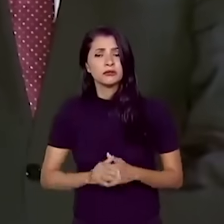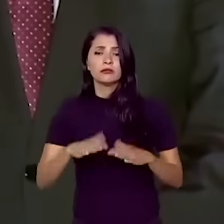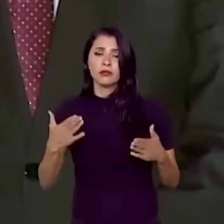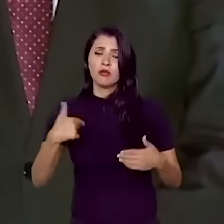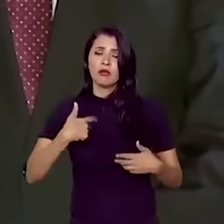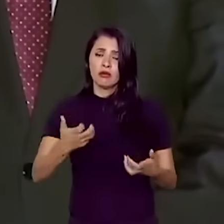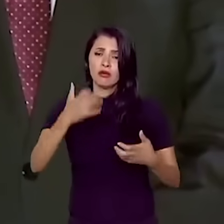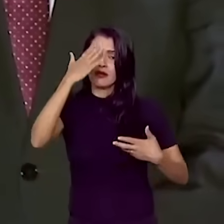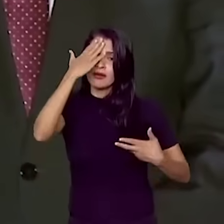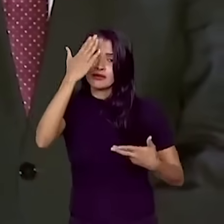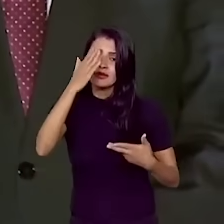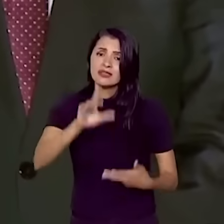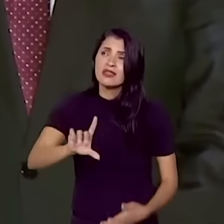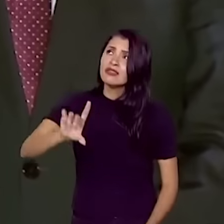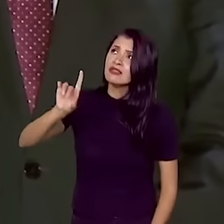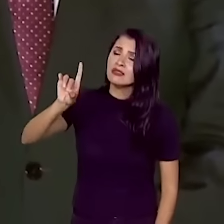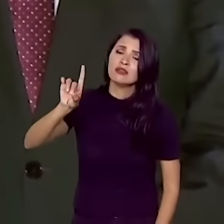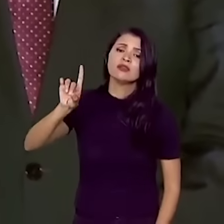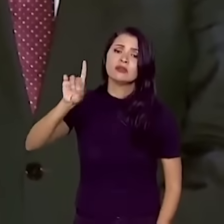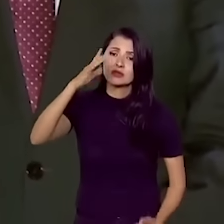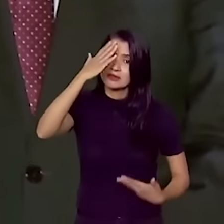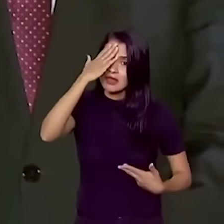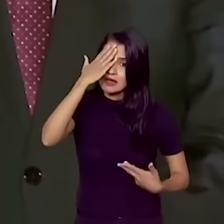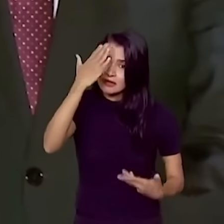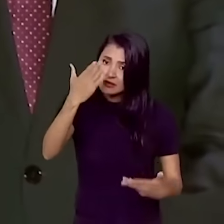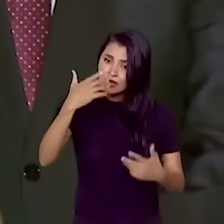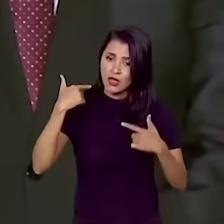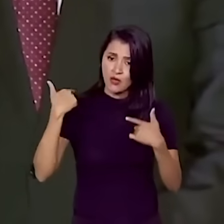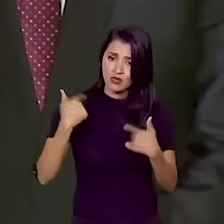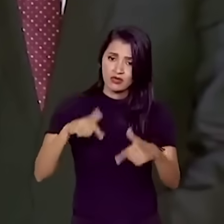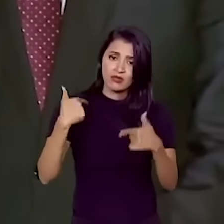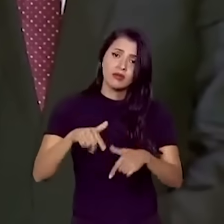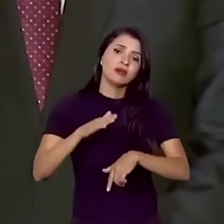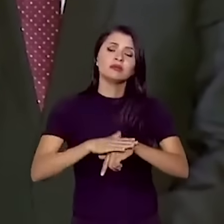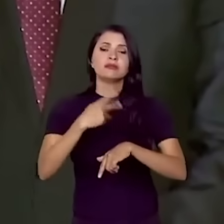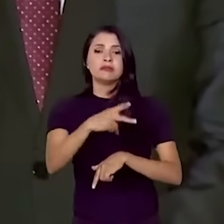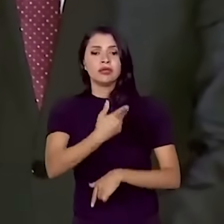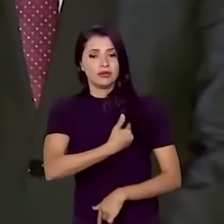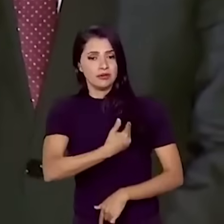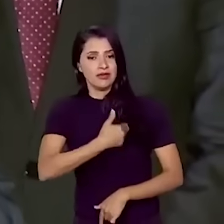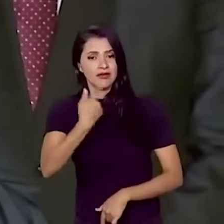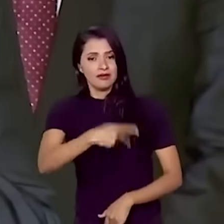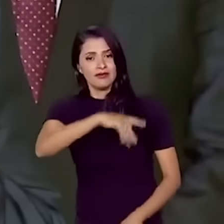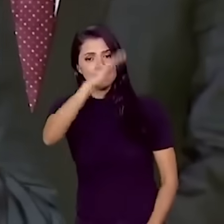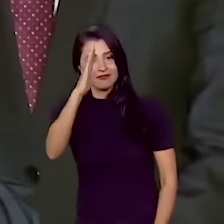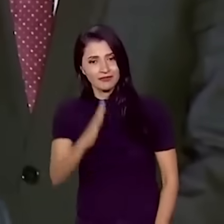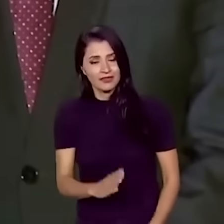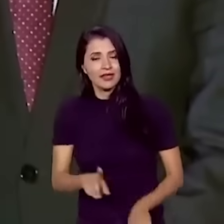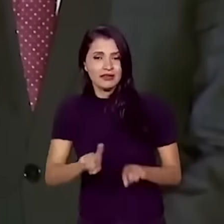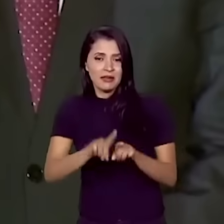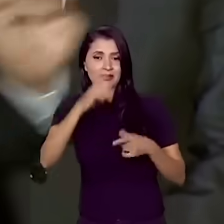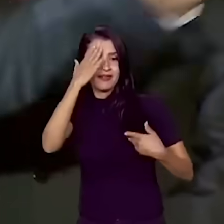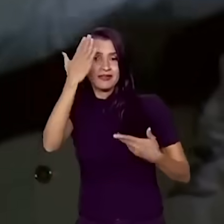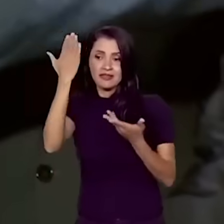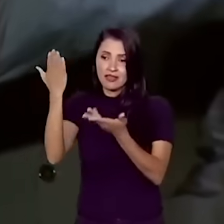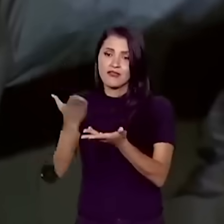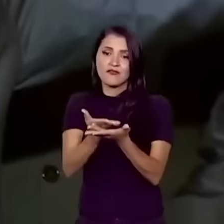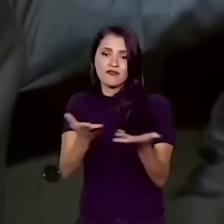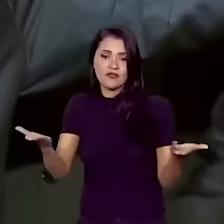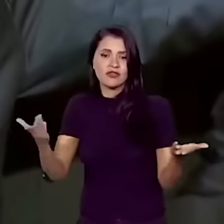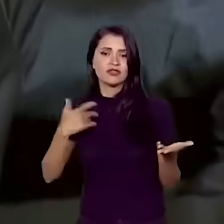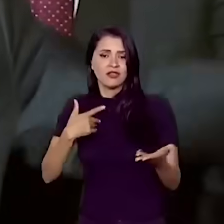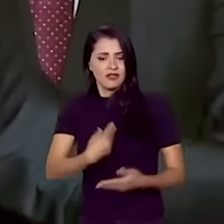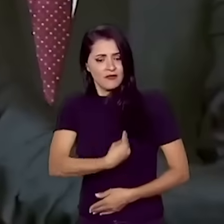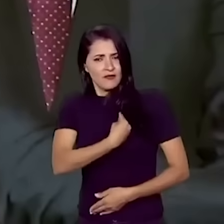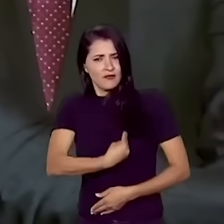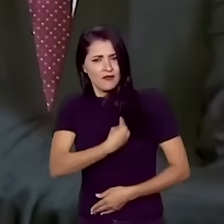quero agradecer a Deus, agradecer ao trabalho feito pelos companheiros aqui do Brasil e agradecer a vocês de estarem